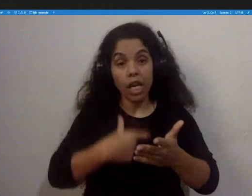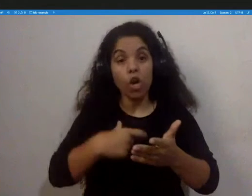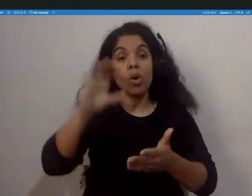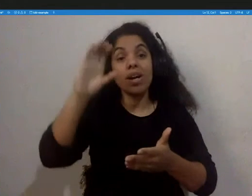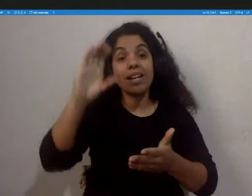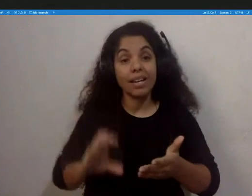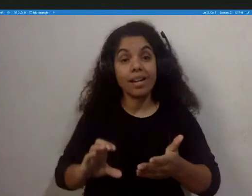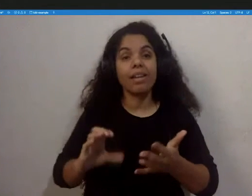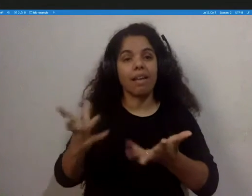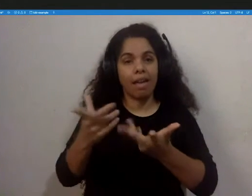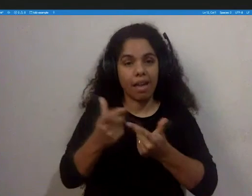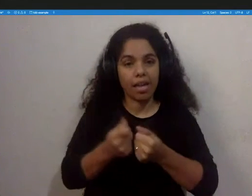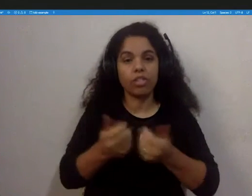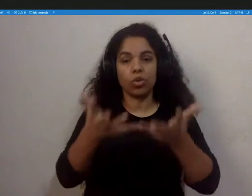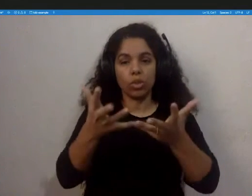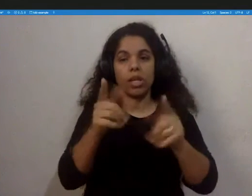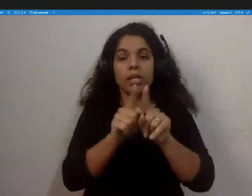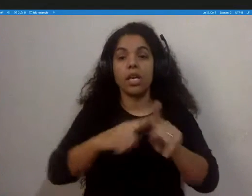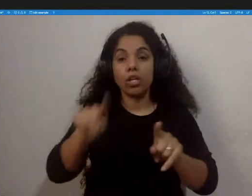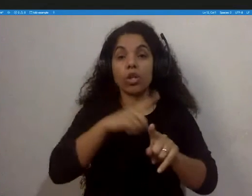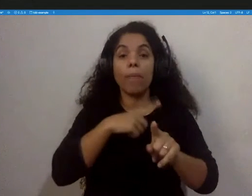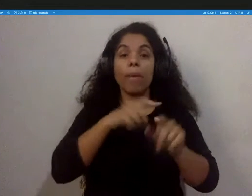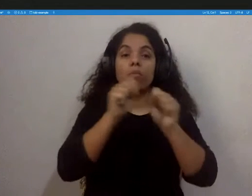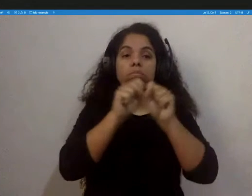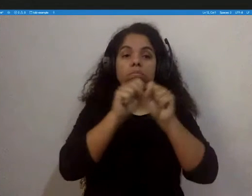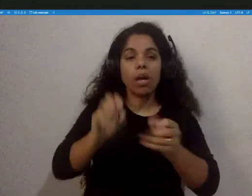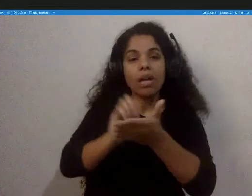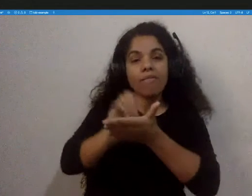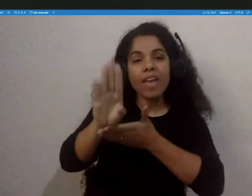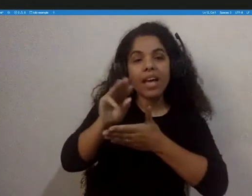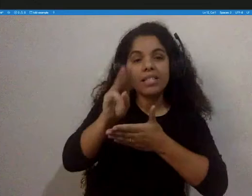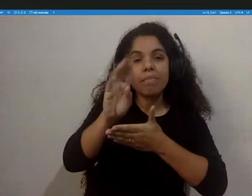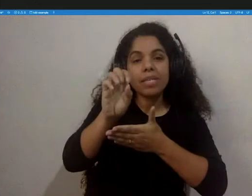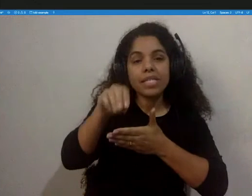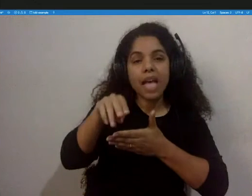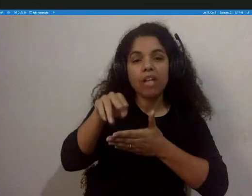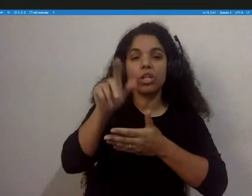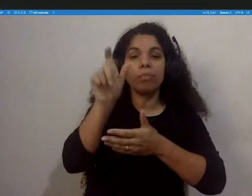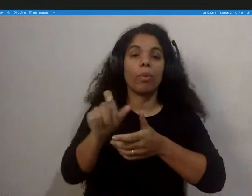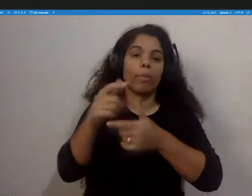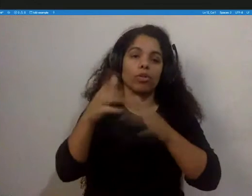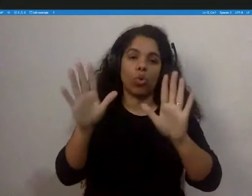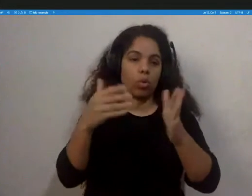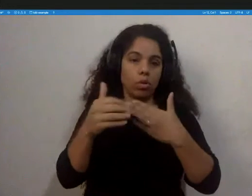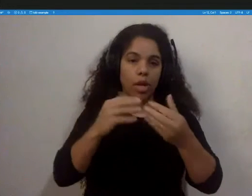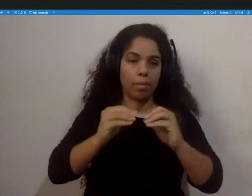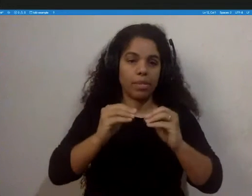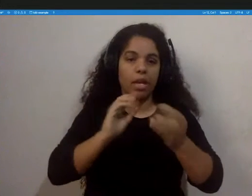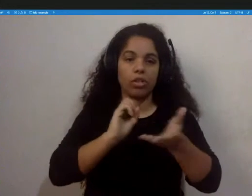cliente, gostaria que o meu sistema enviasse uma mensagem para alguma pessoa. Simples assim.